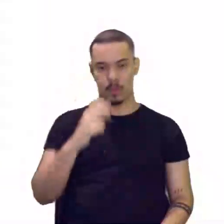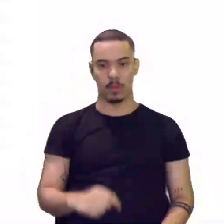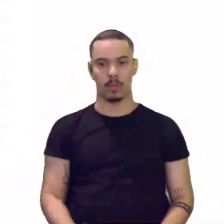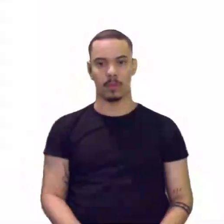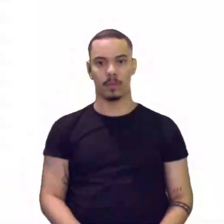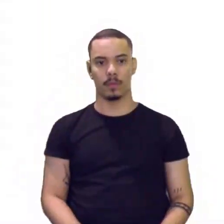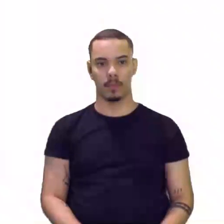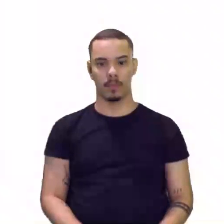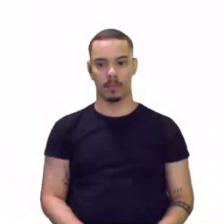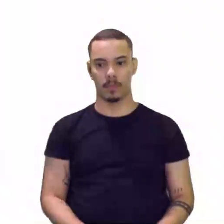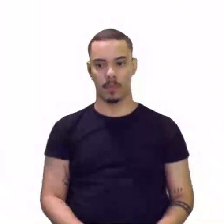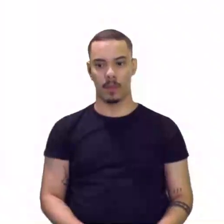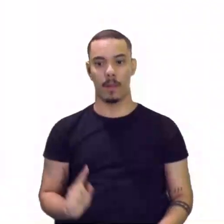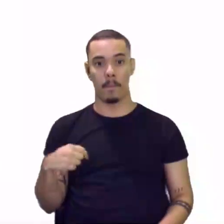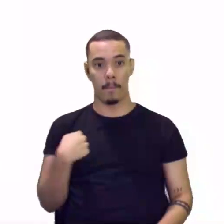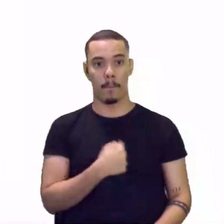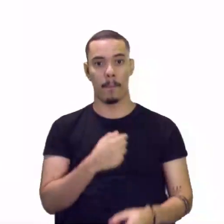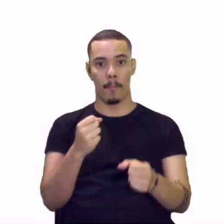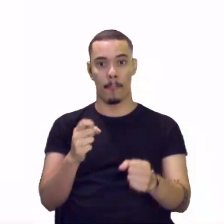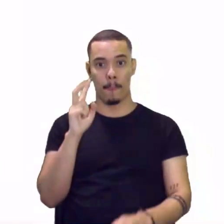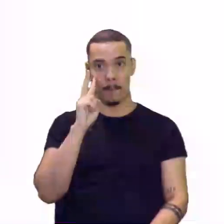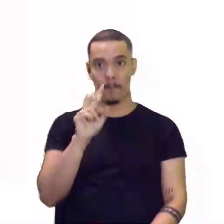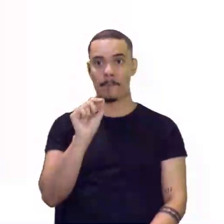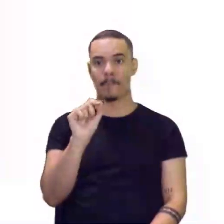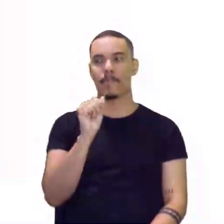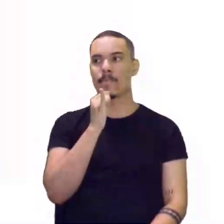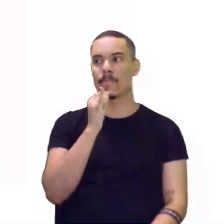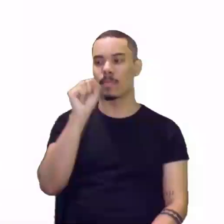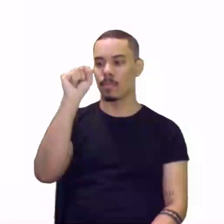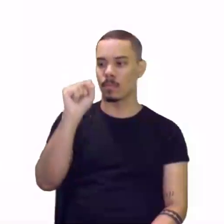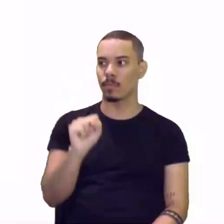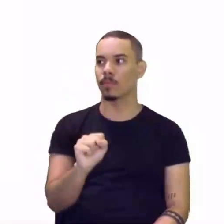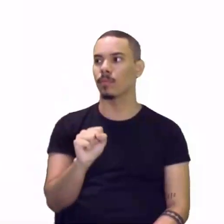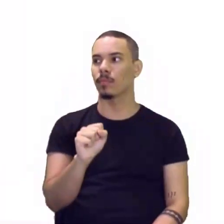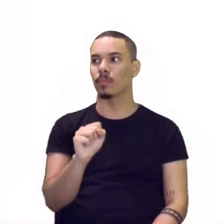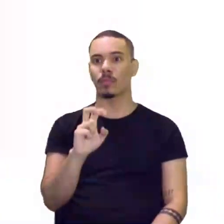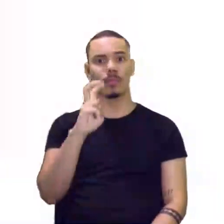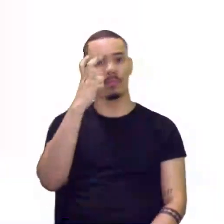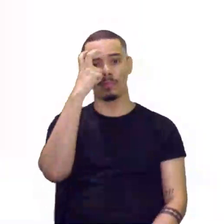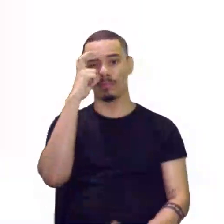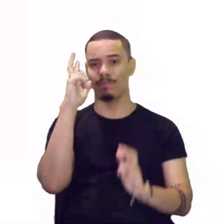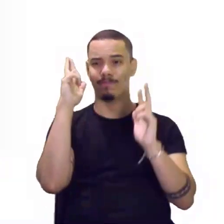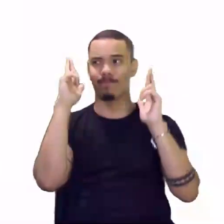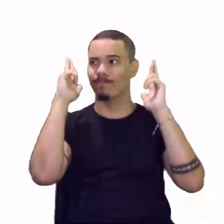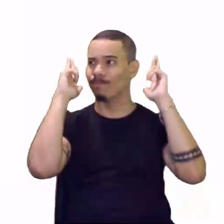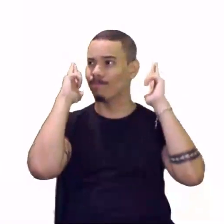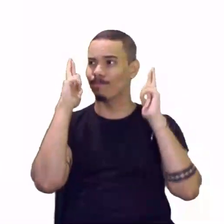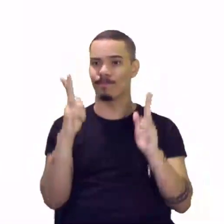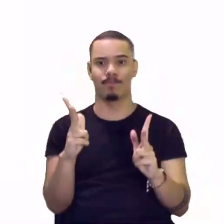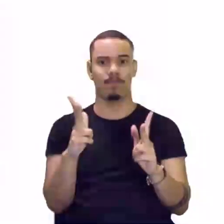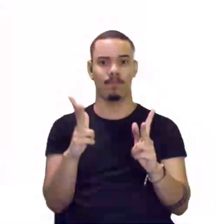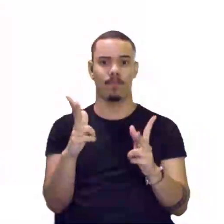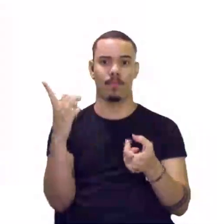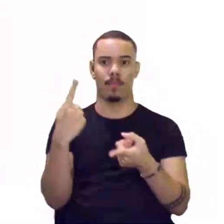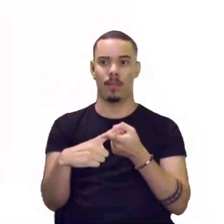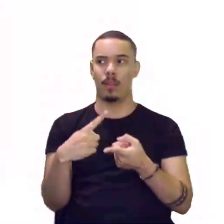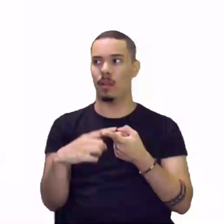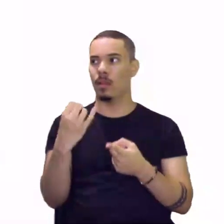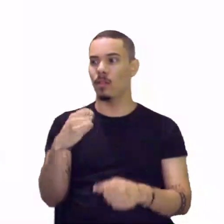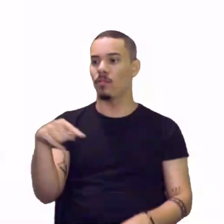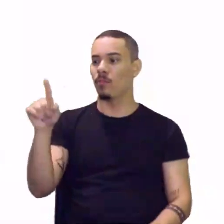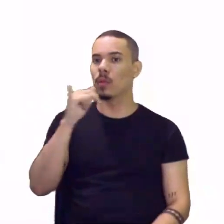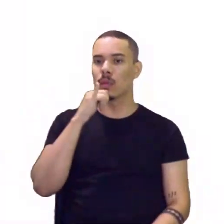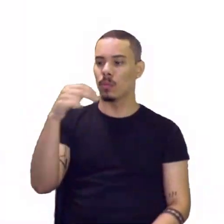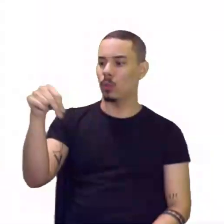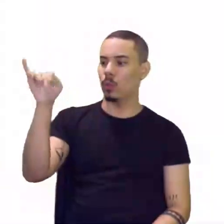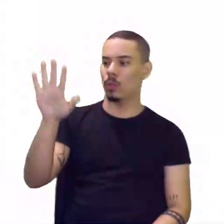A gente pode ver que a gente vai para o sul do Brasil, até a cultura é diferente da nossa aqui, né? Se nós formos para o